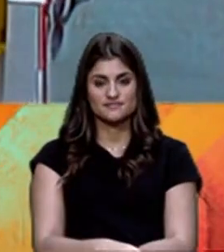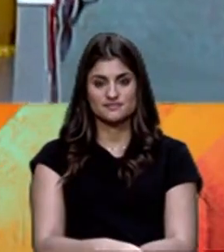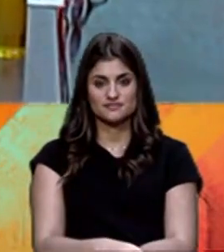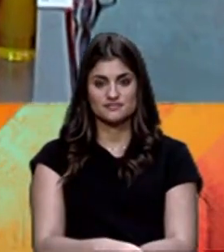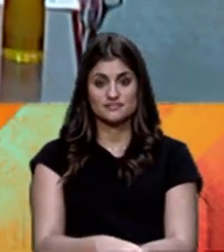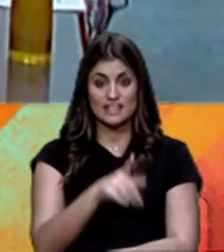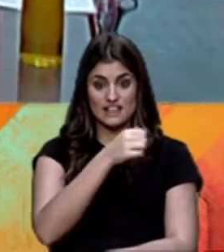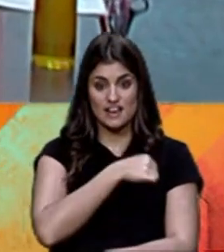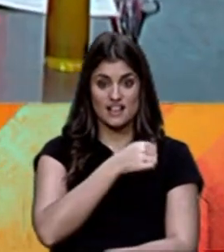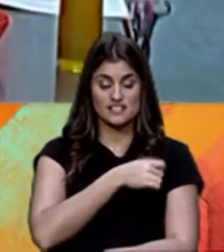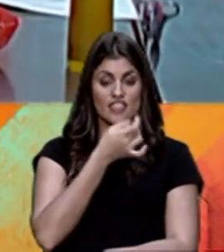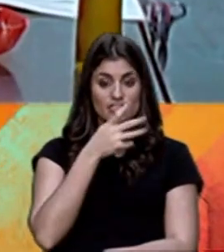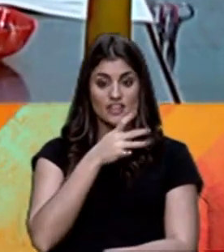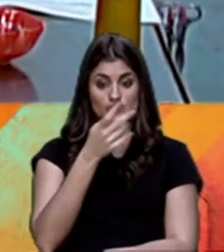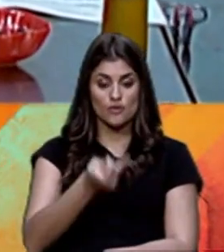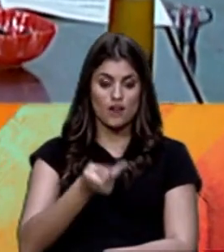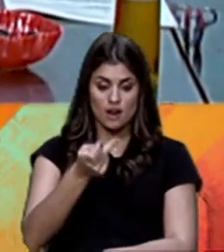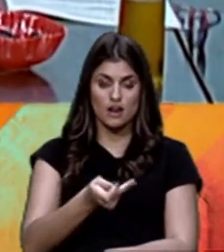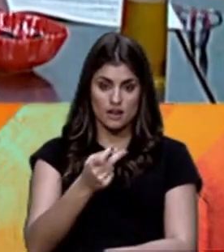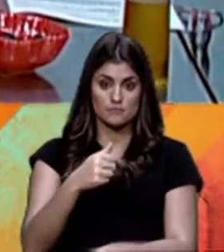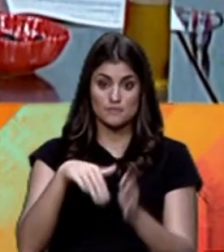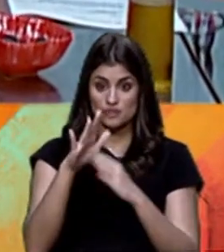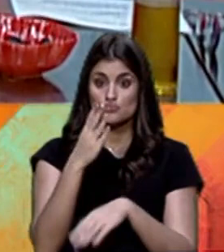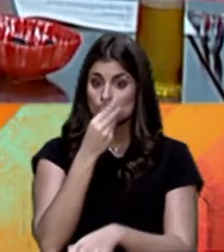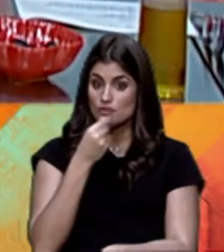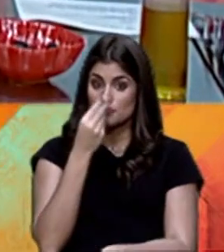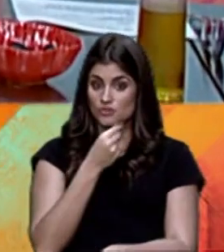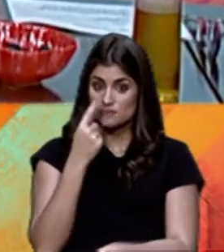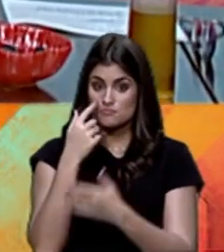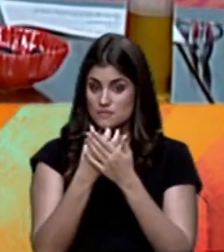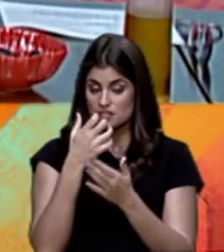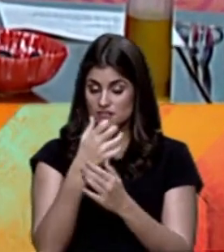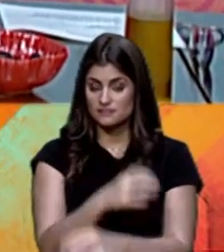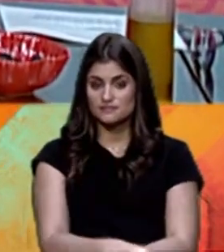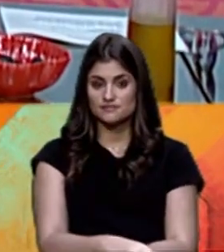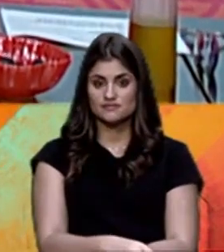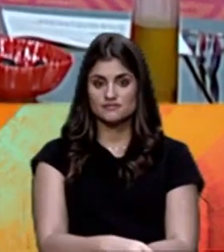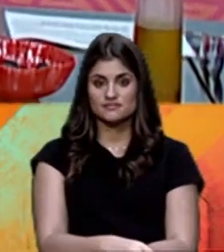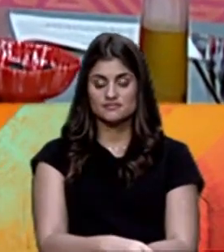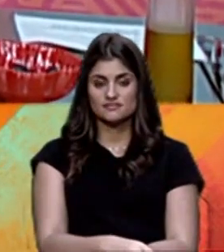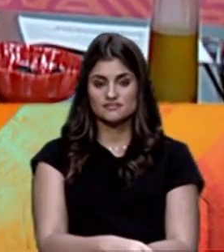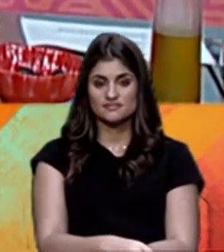Em casa deixam apurar um bocadinho mais os sabores. E pronto. Olá.